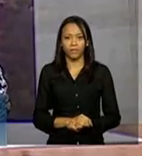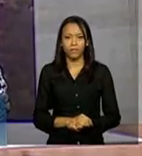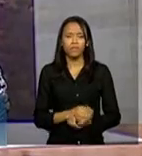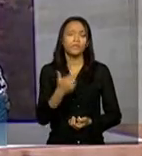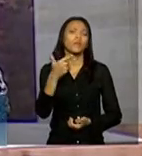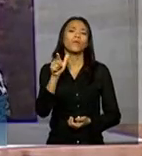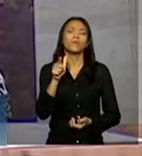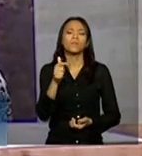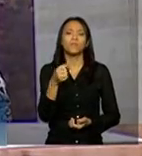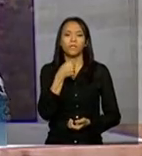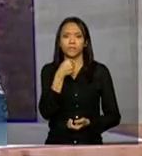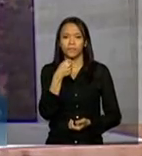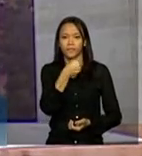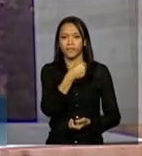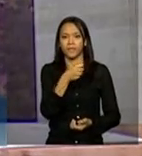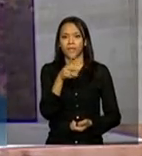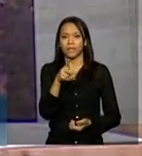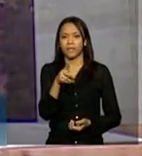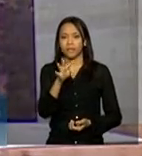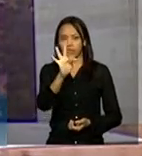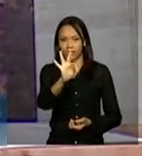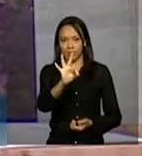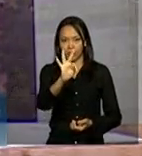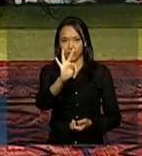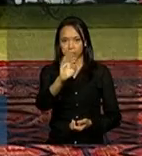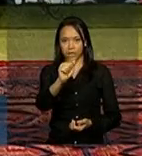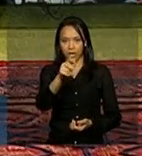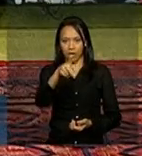Tapajós, não vão? Tá. Você fala?